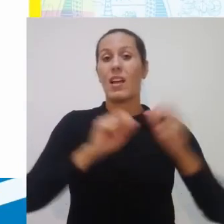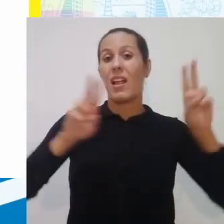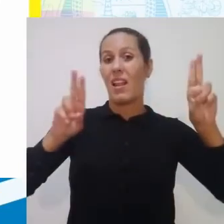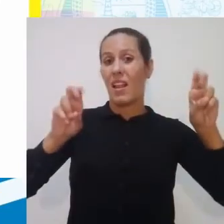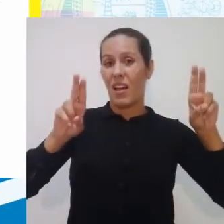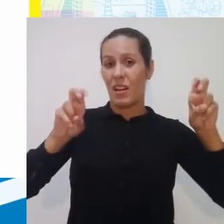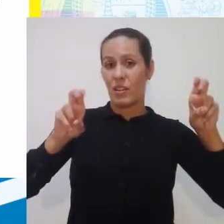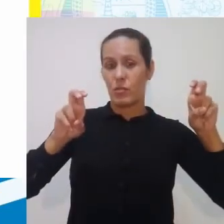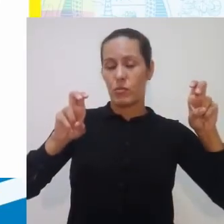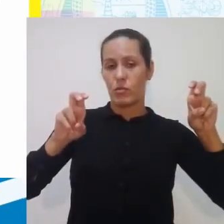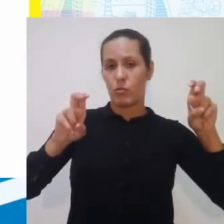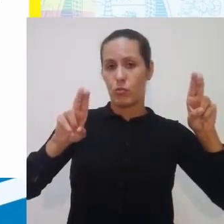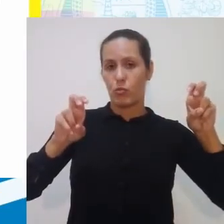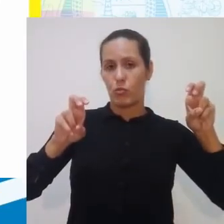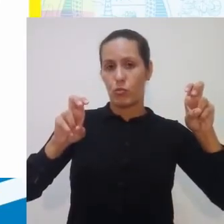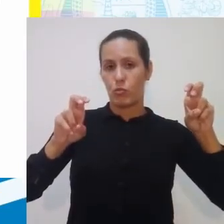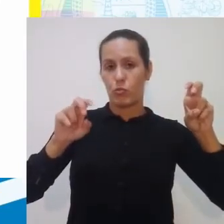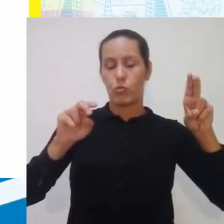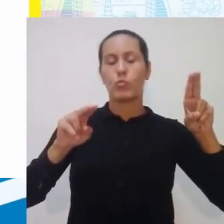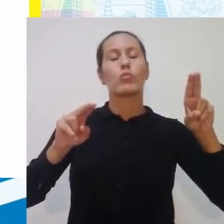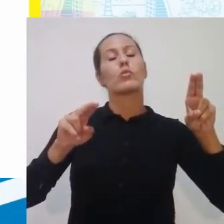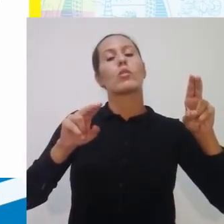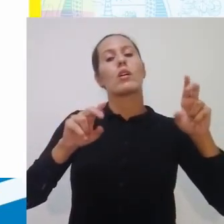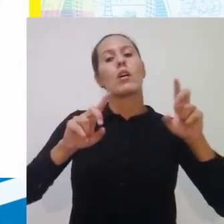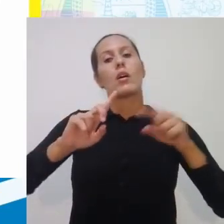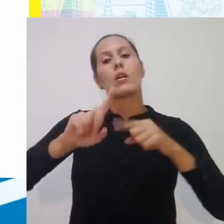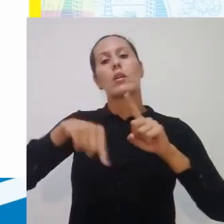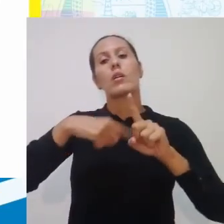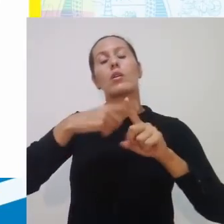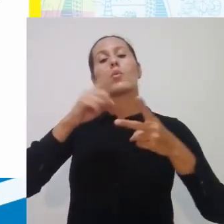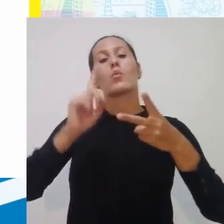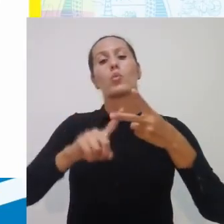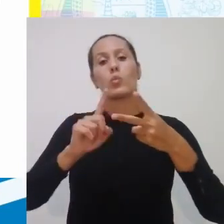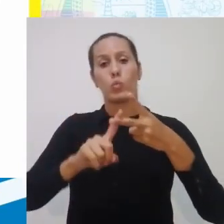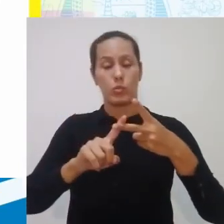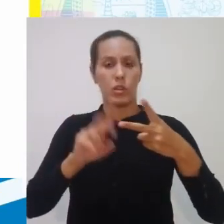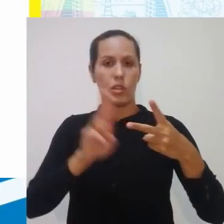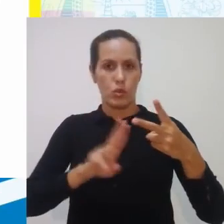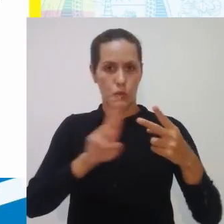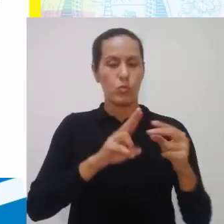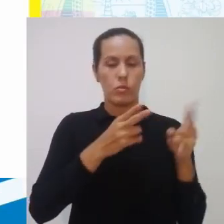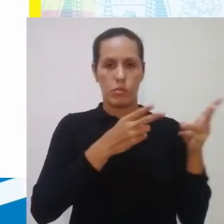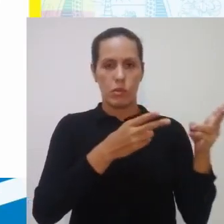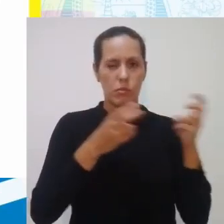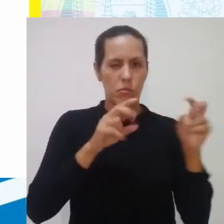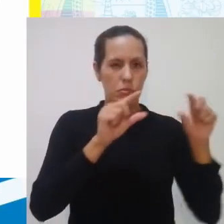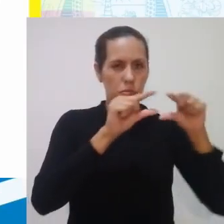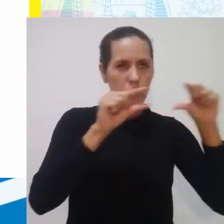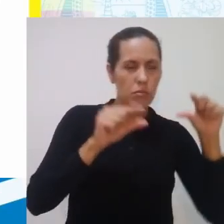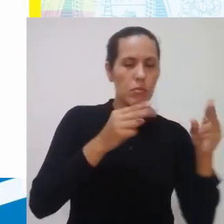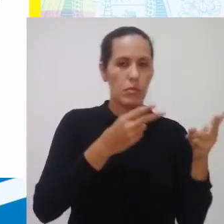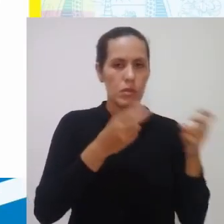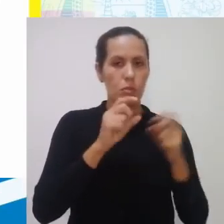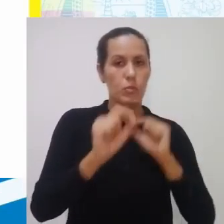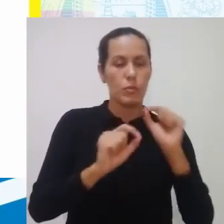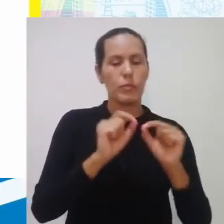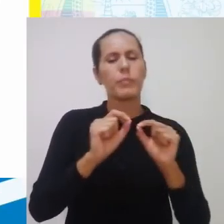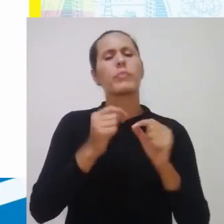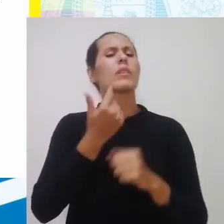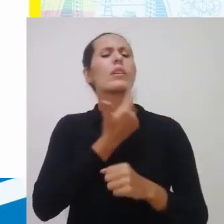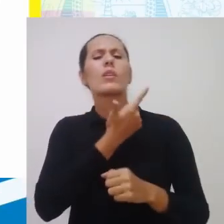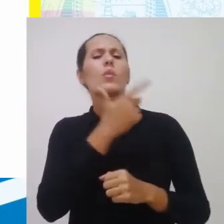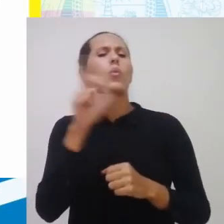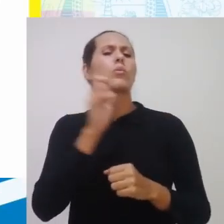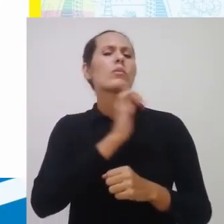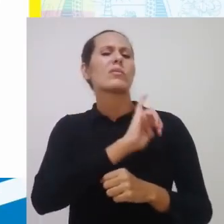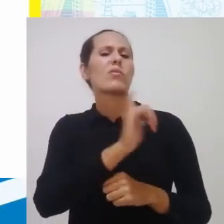vêm acompanhadas de aspas duplas. Além das aspas que a gente usa para identificar as citações